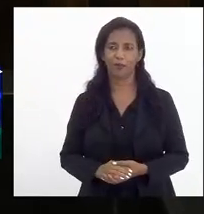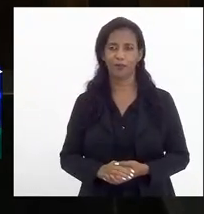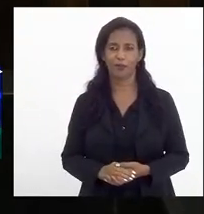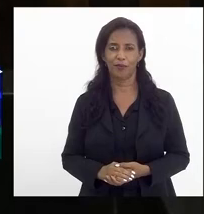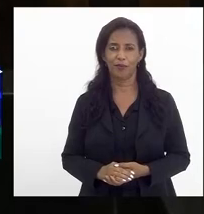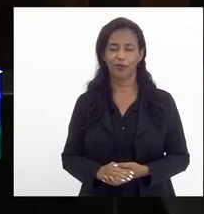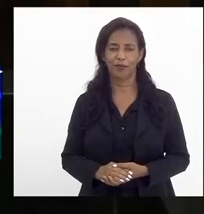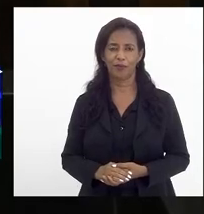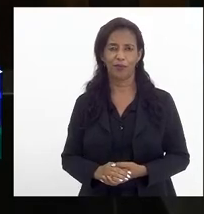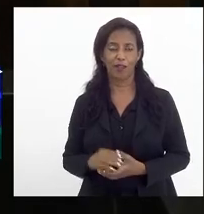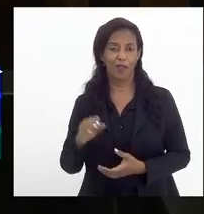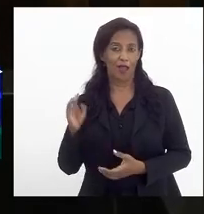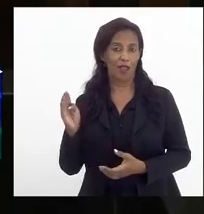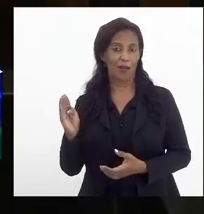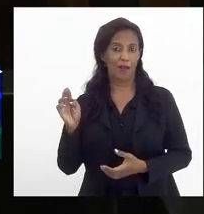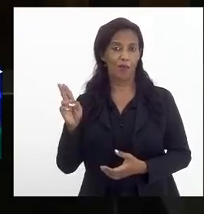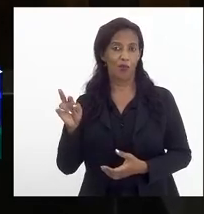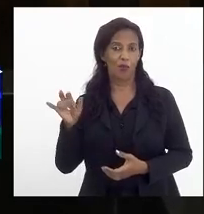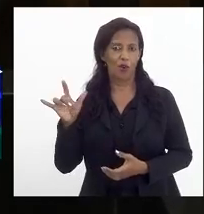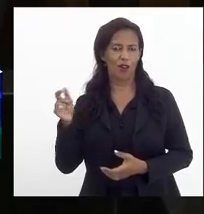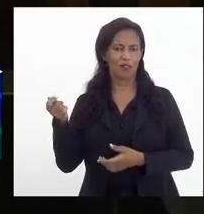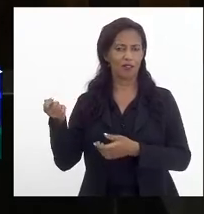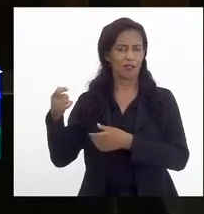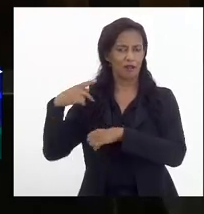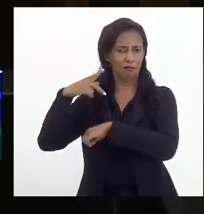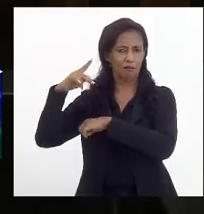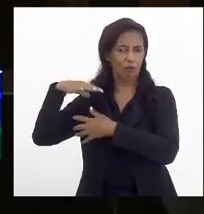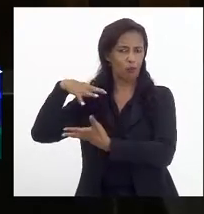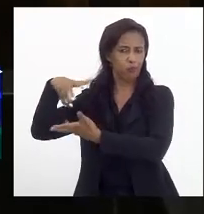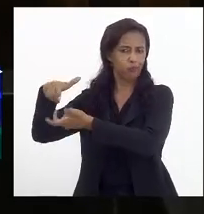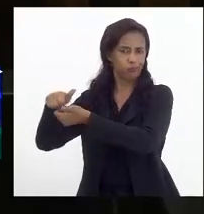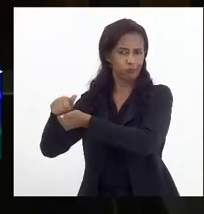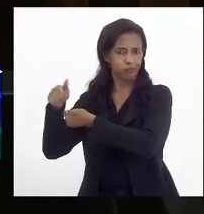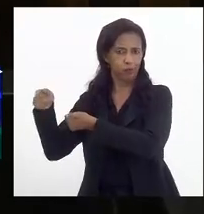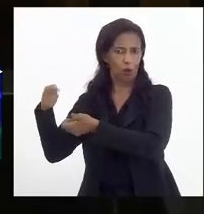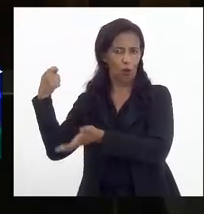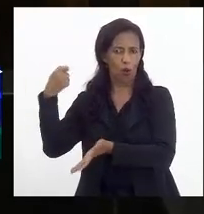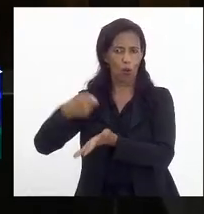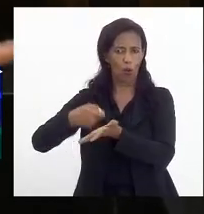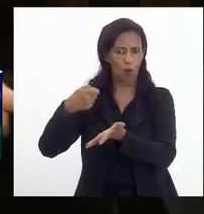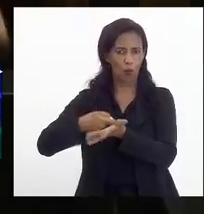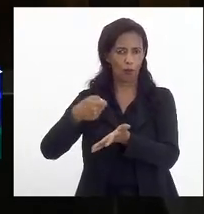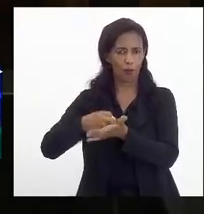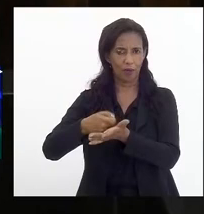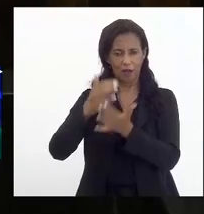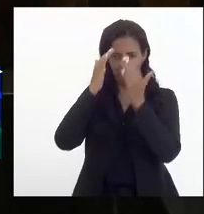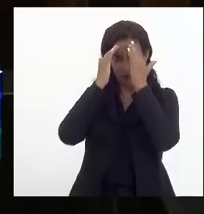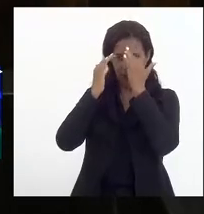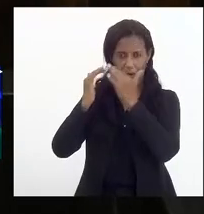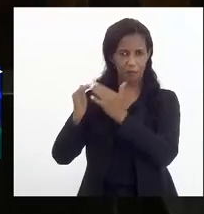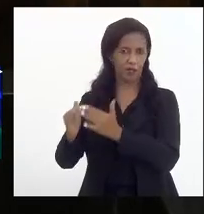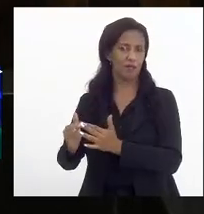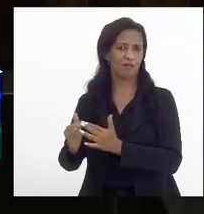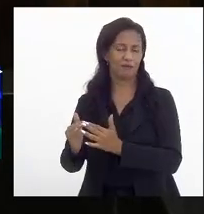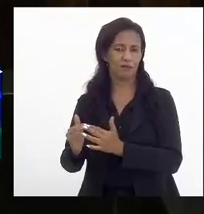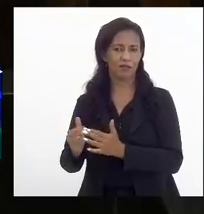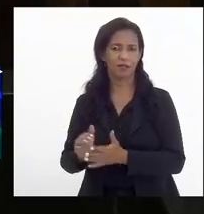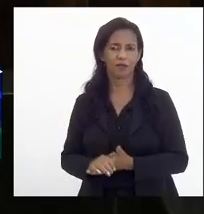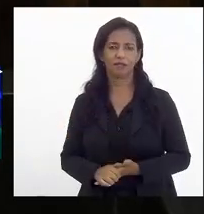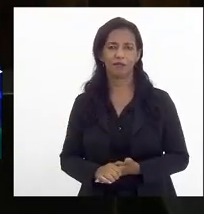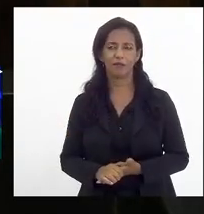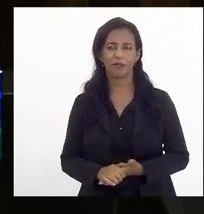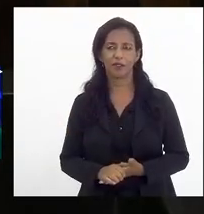e da burocracia internacional que obrigavam a cumprir o regime de lá